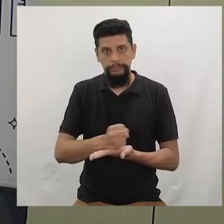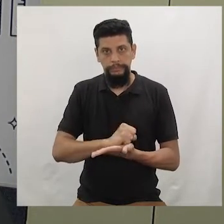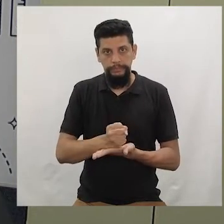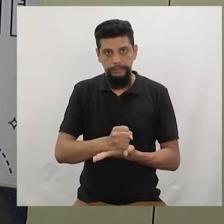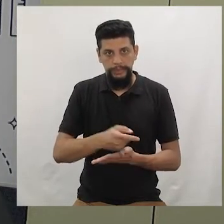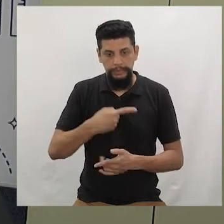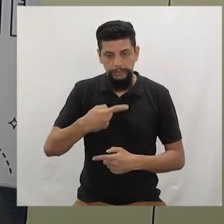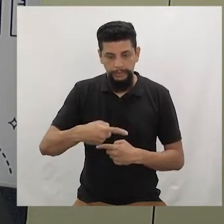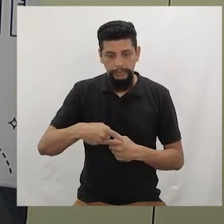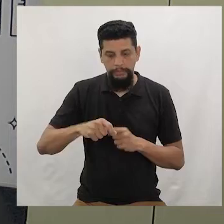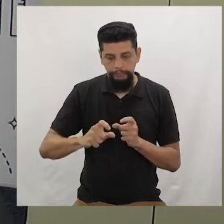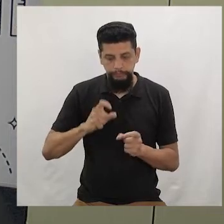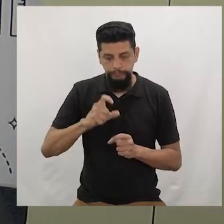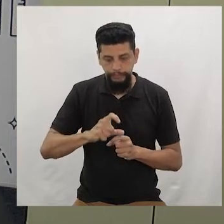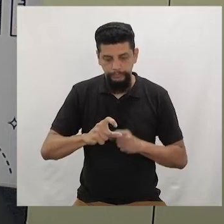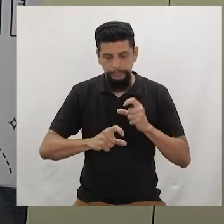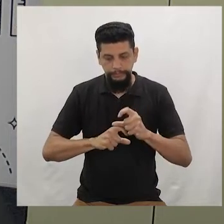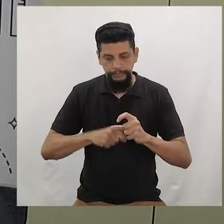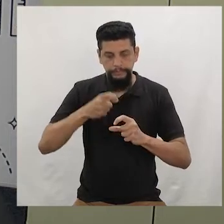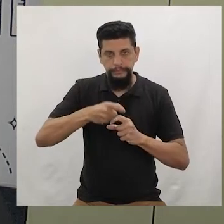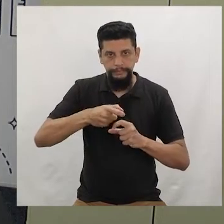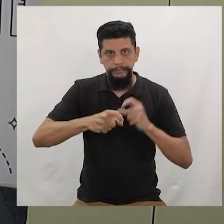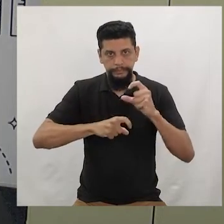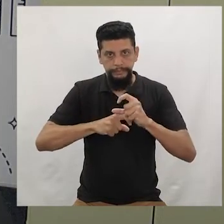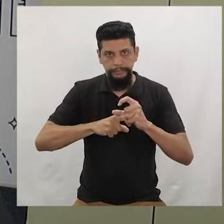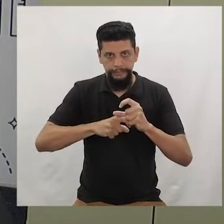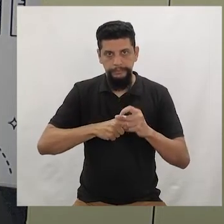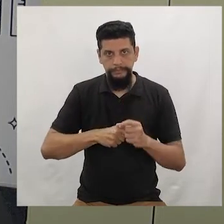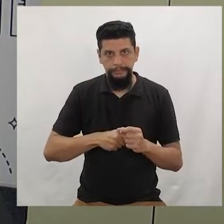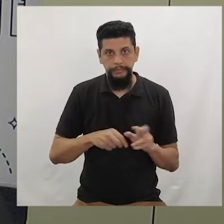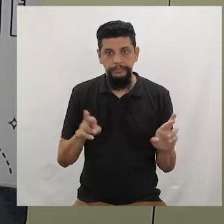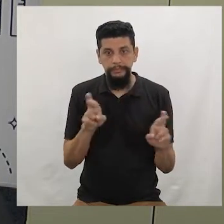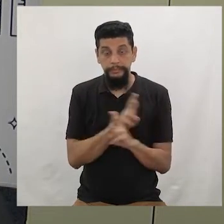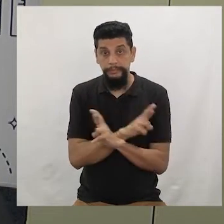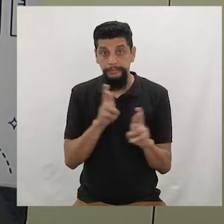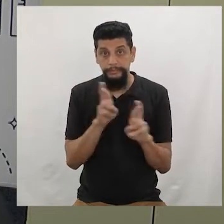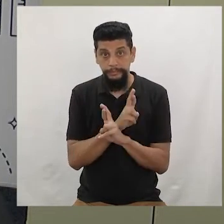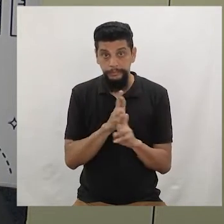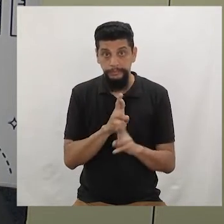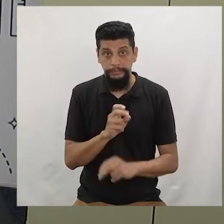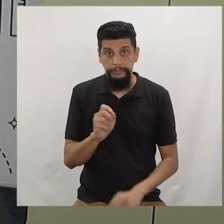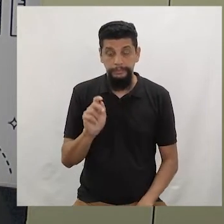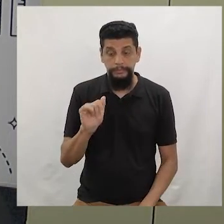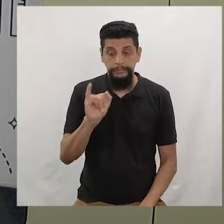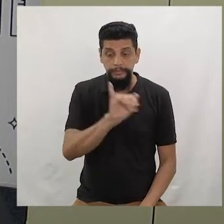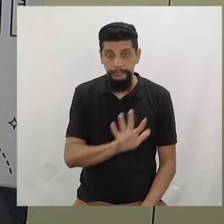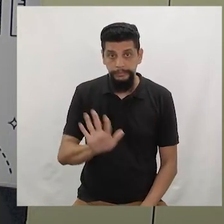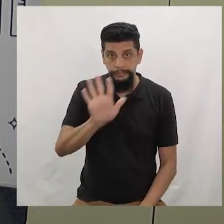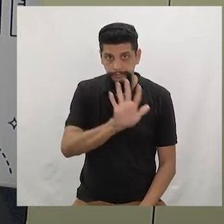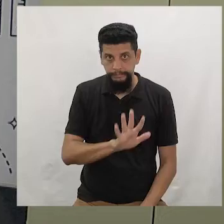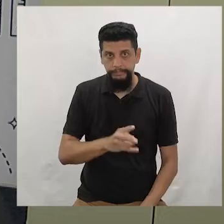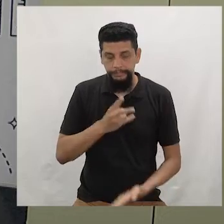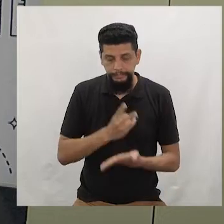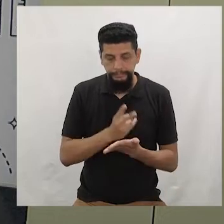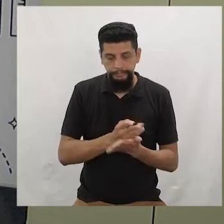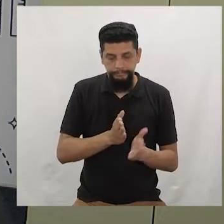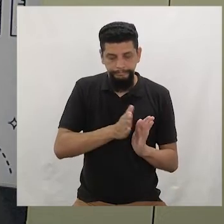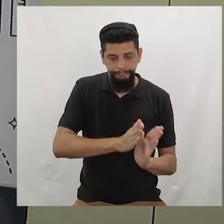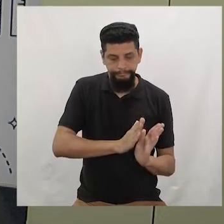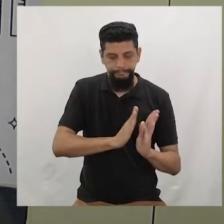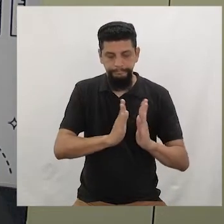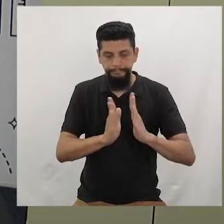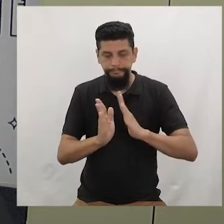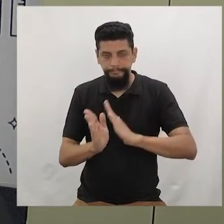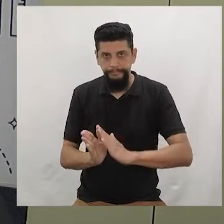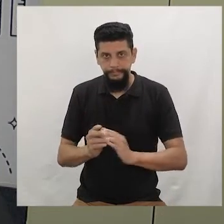jogo. E nós vamos montando as peças de acordo com os desenhos. Certo. Certo? Na sequência sempre.